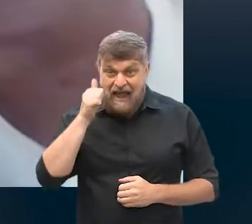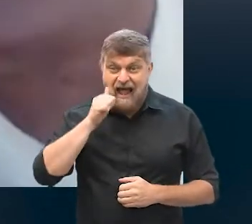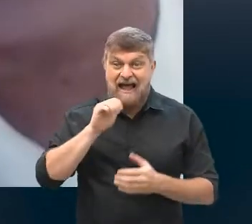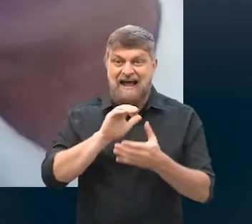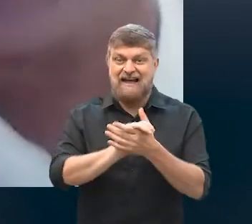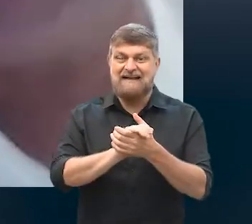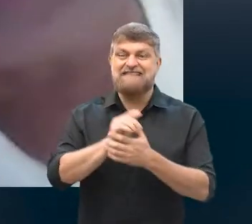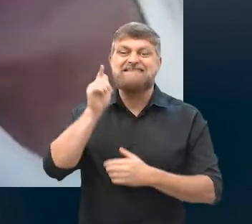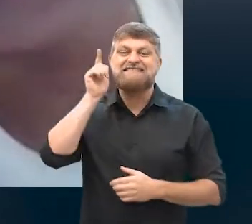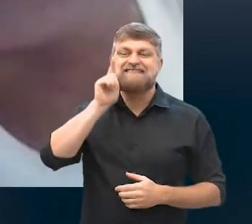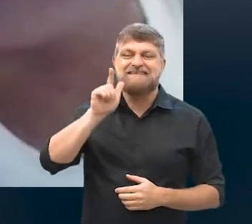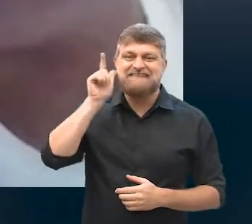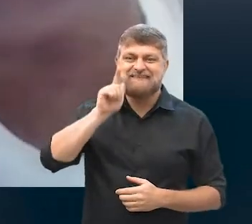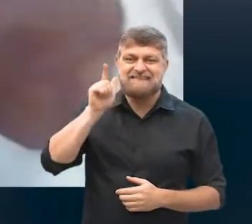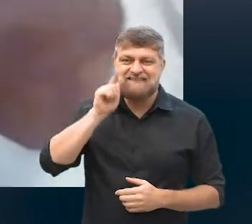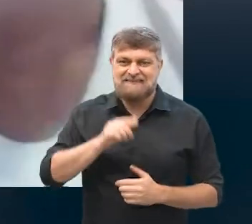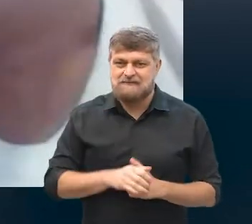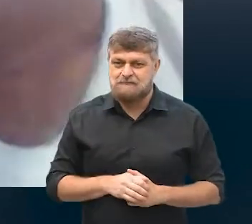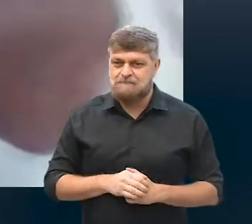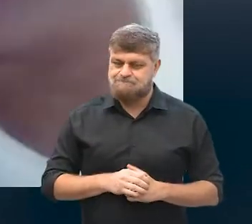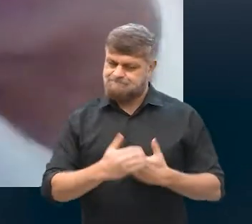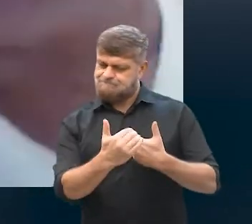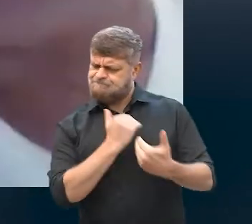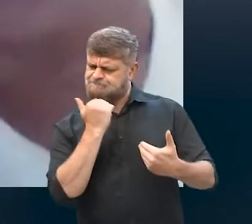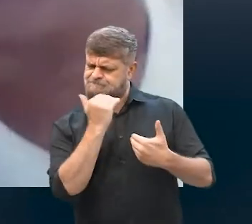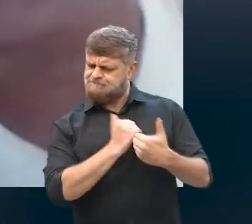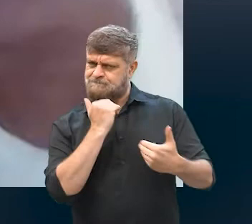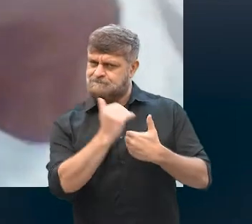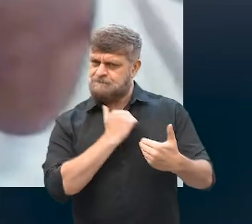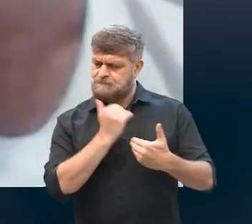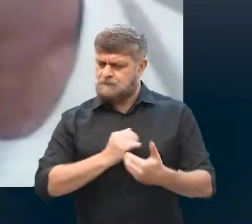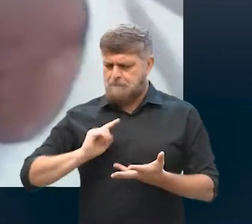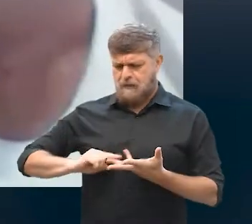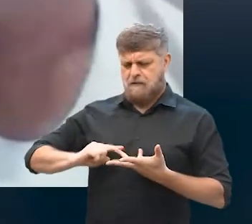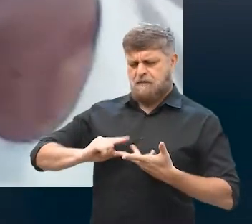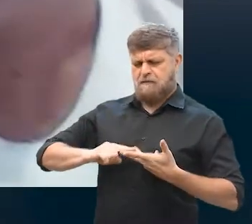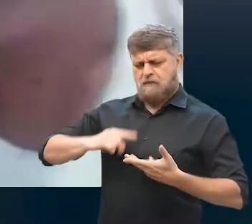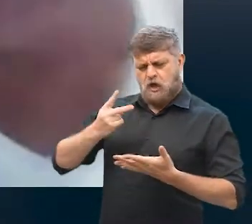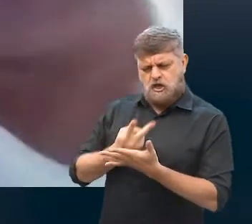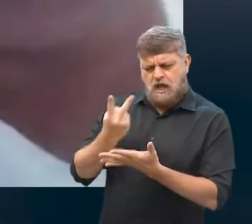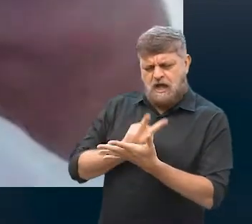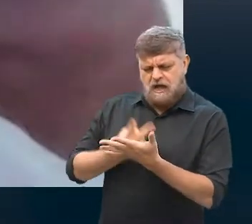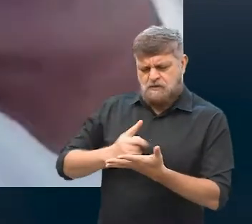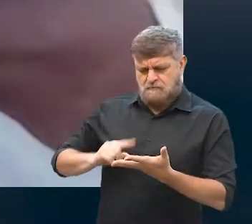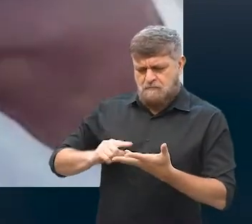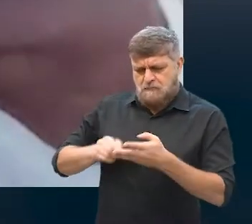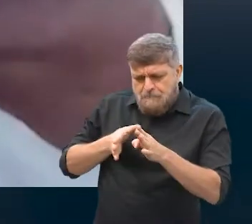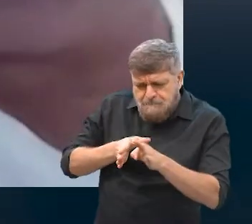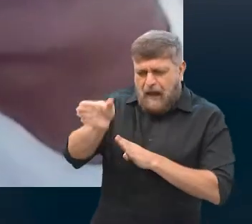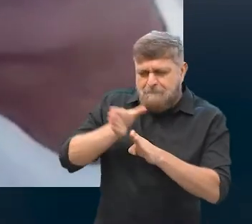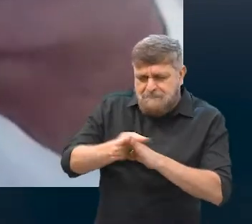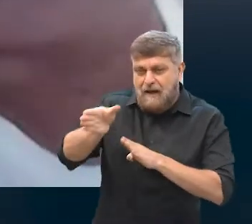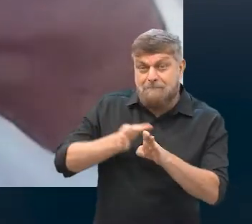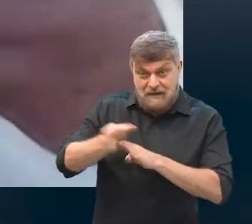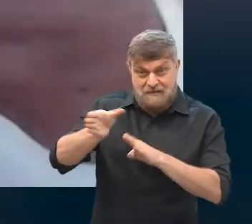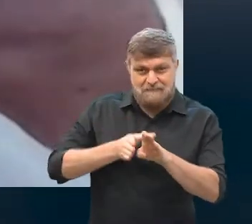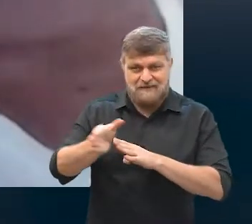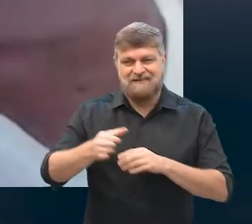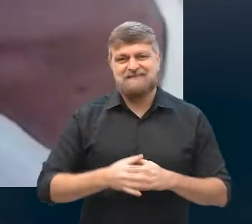consegue, ela que chama a atenção da gente, faz isso, faz aquilo, faz outro. Então,